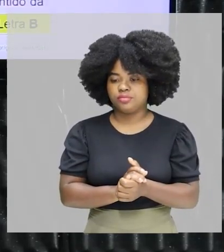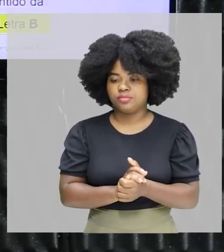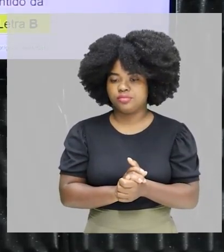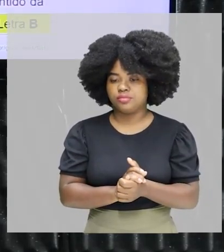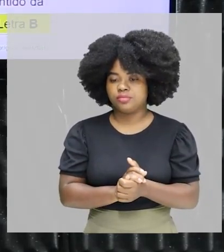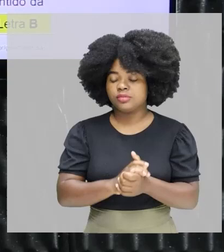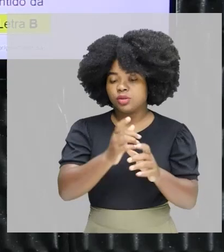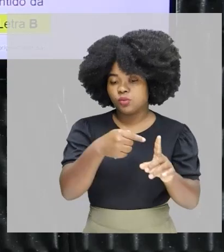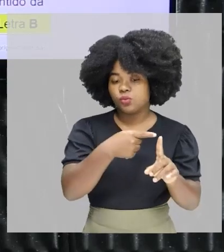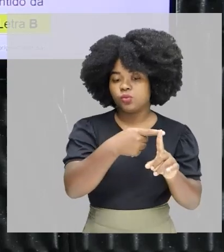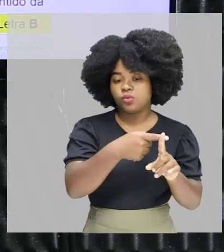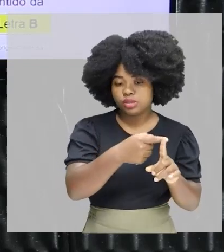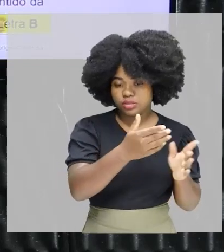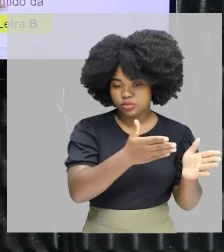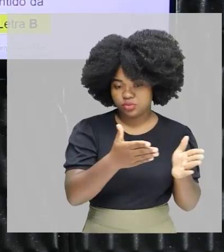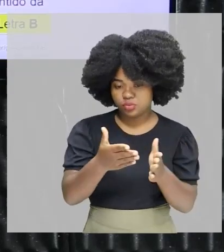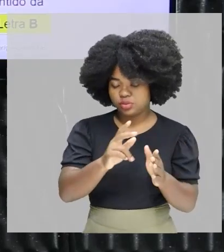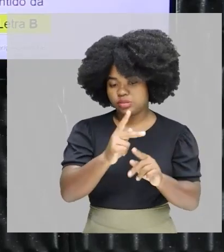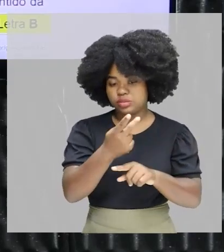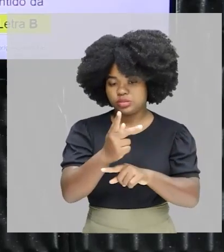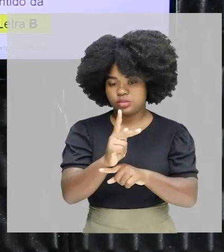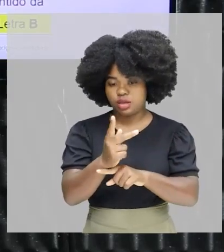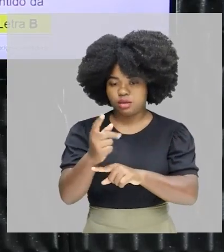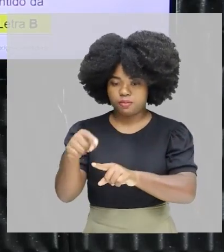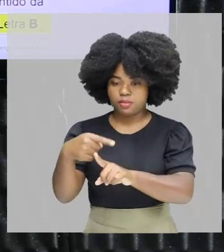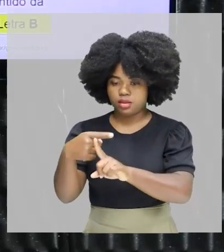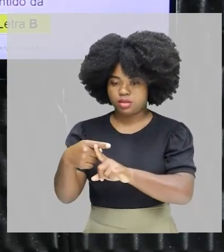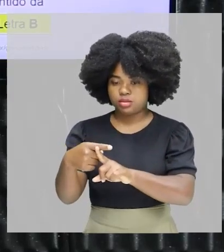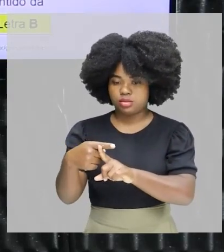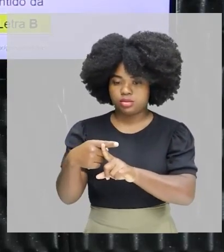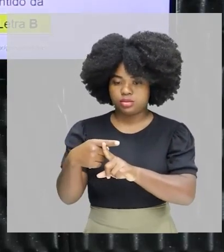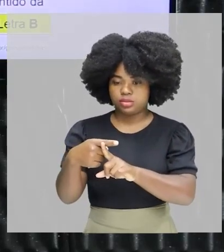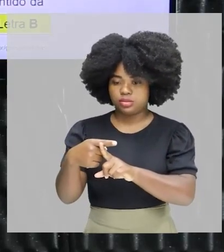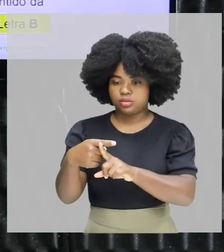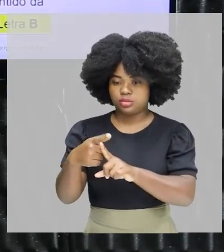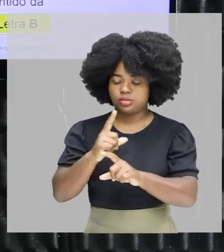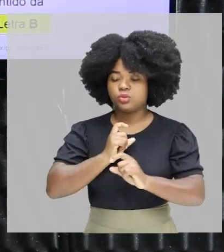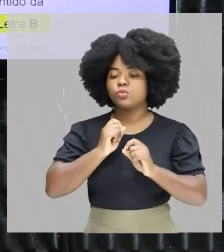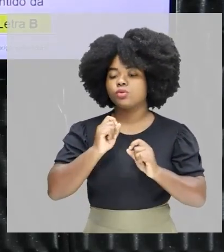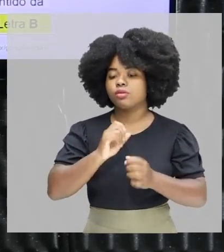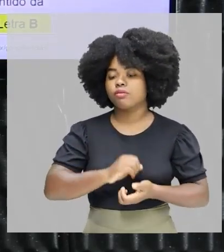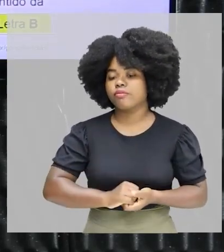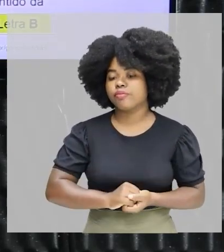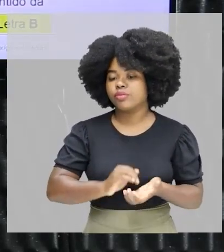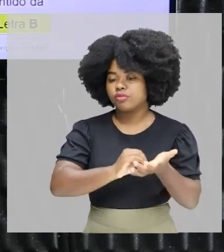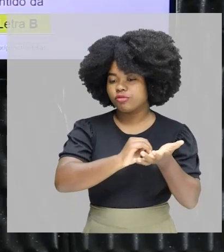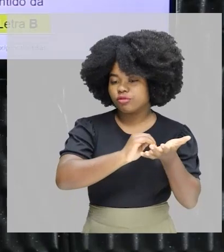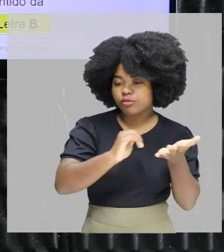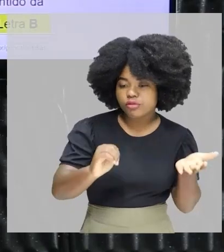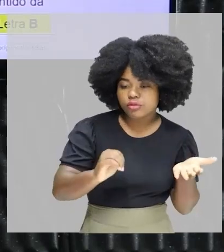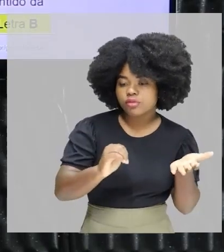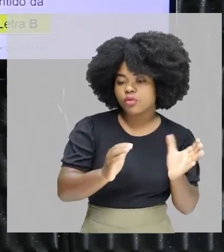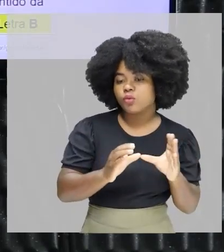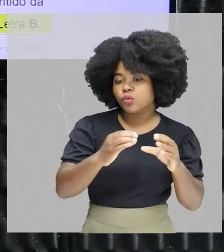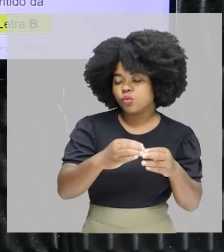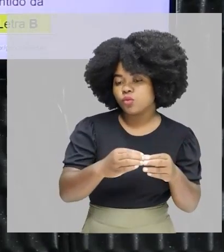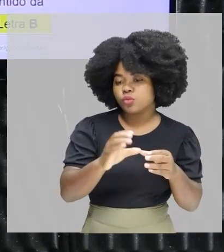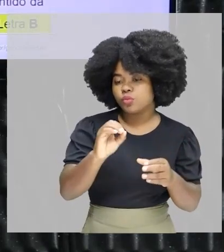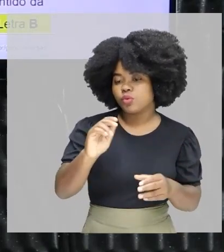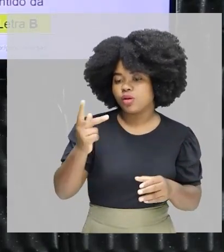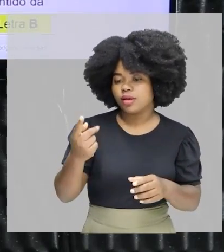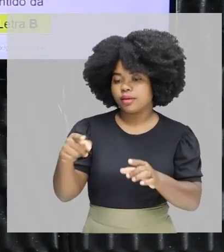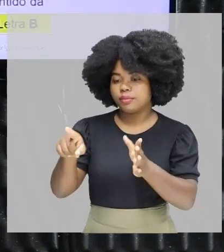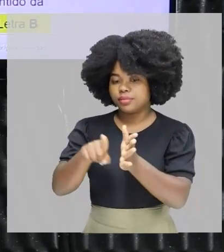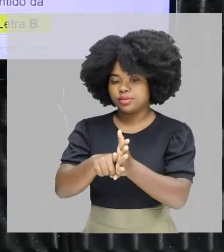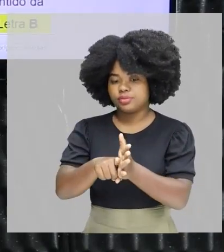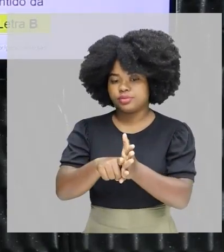H+, vai acabar levando a retirada do grupo OH-, certo?